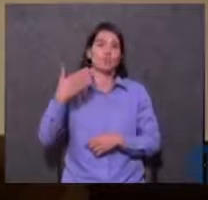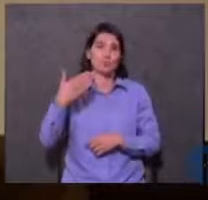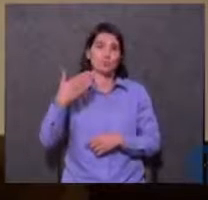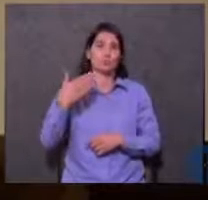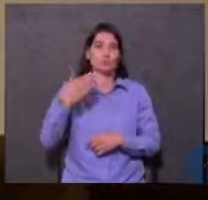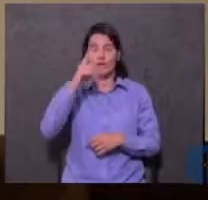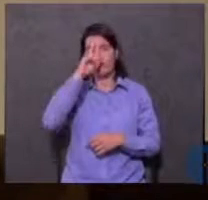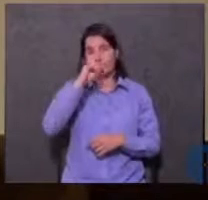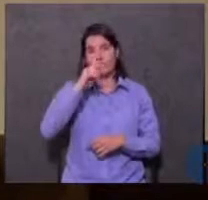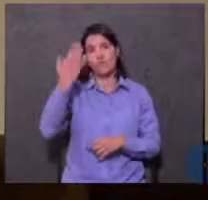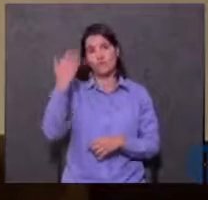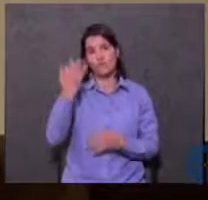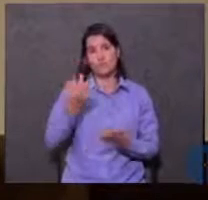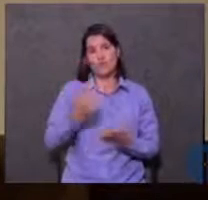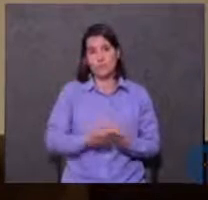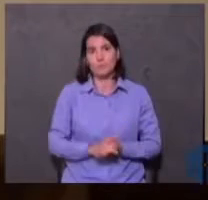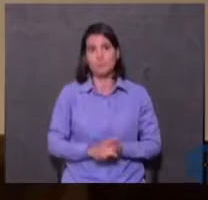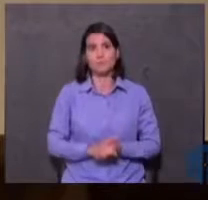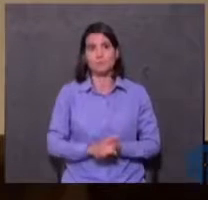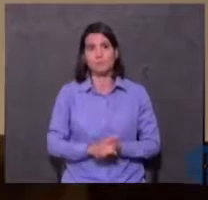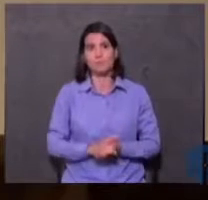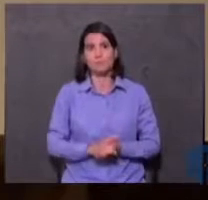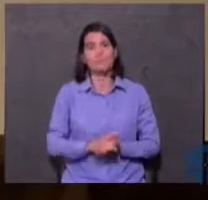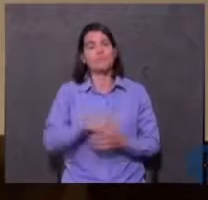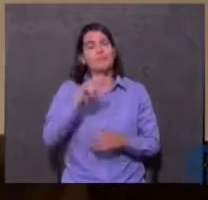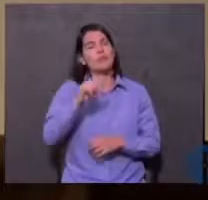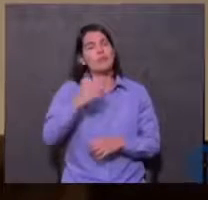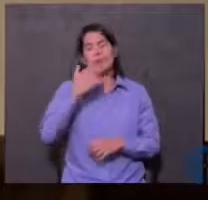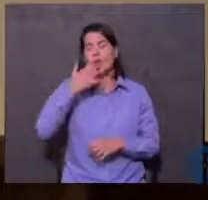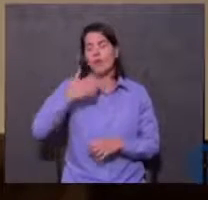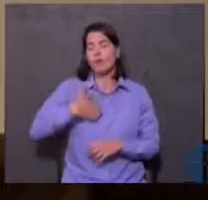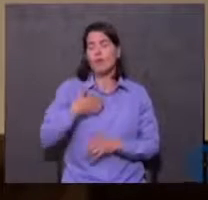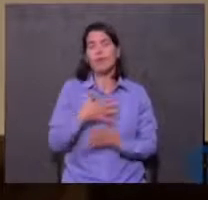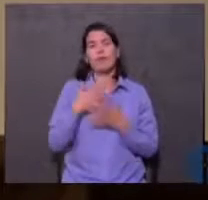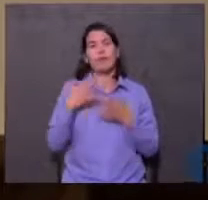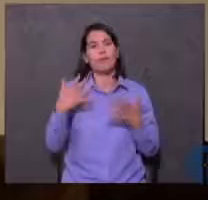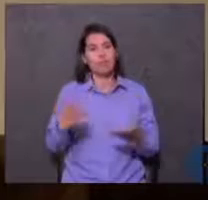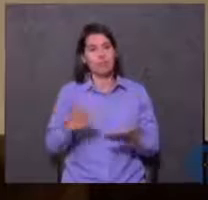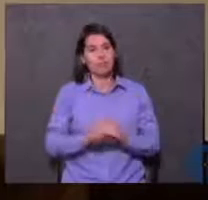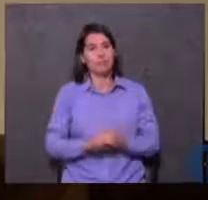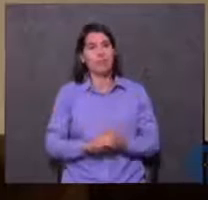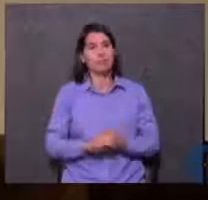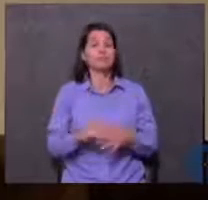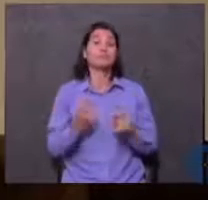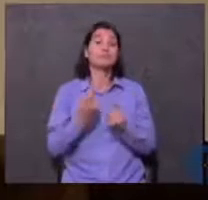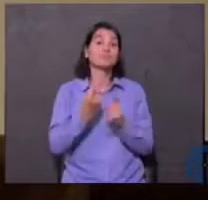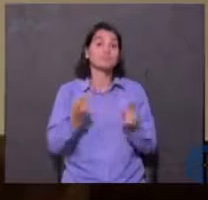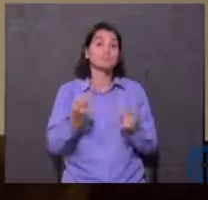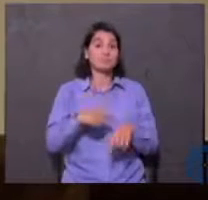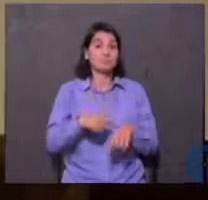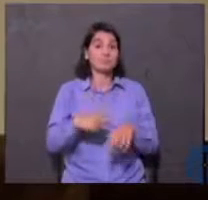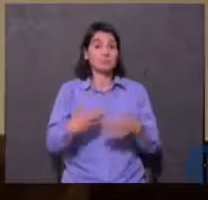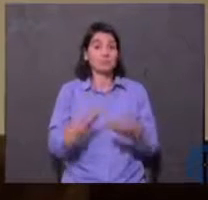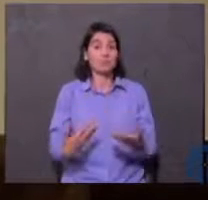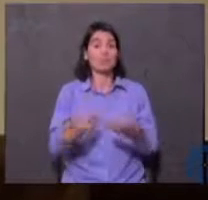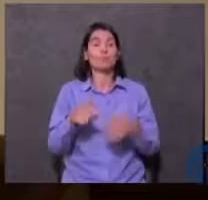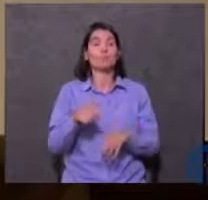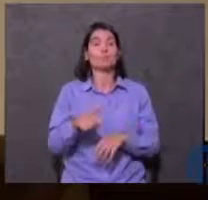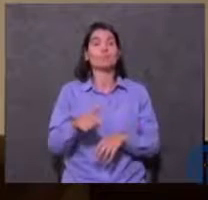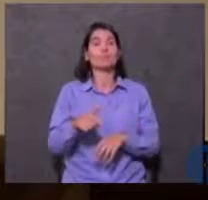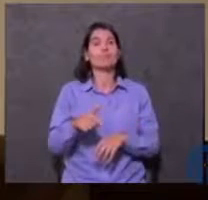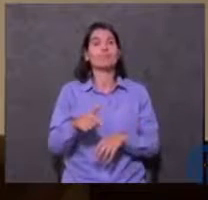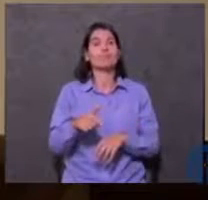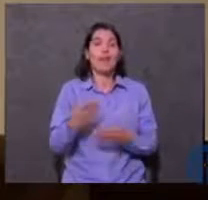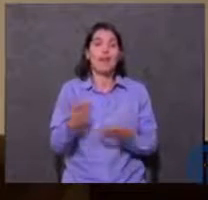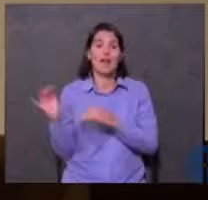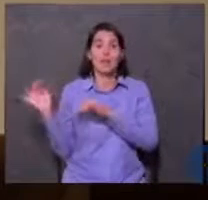memoria. E é unha grande honra tamén, porque esta é unha advocación